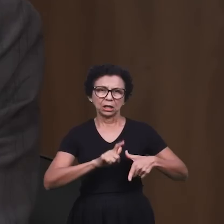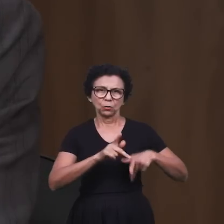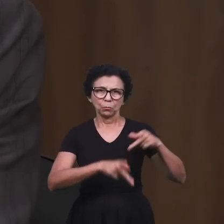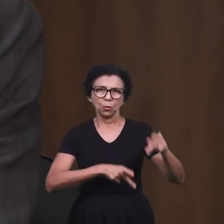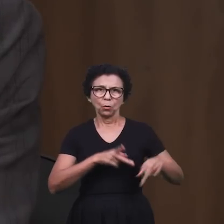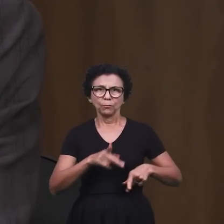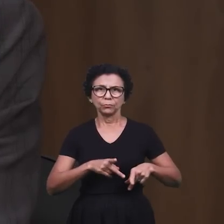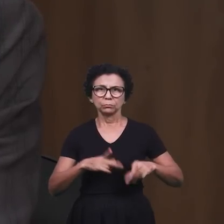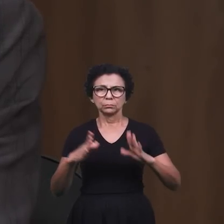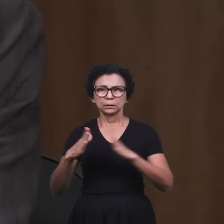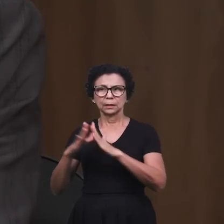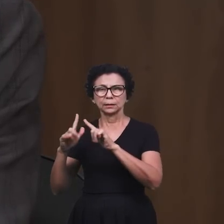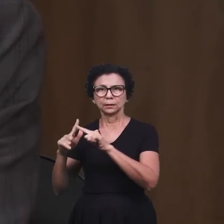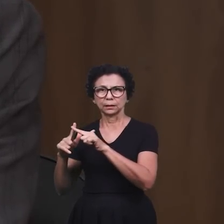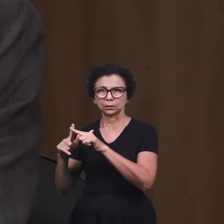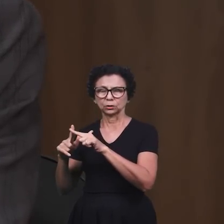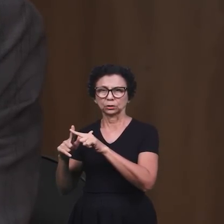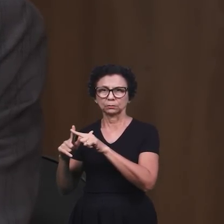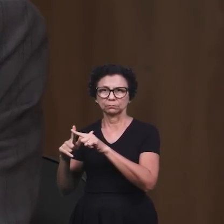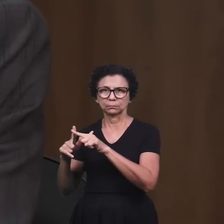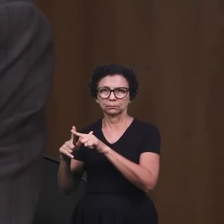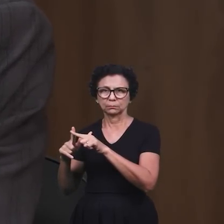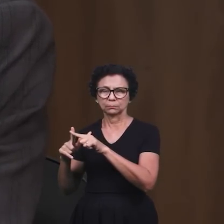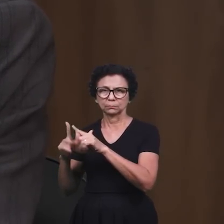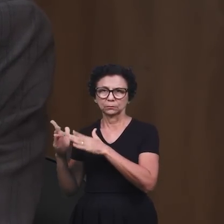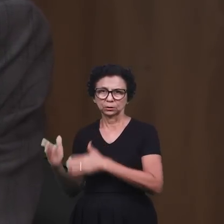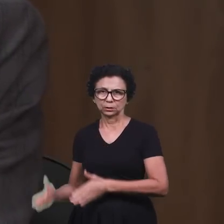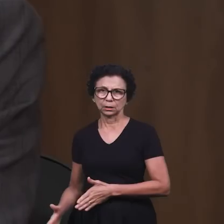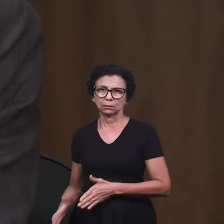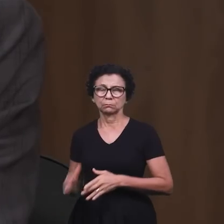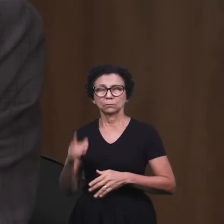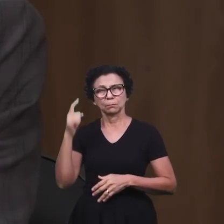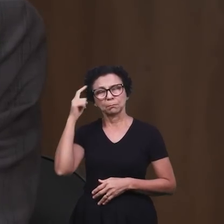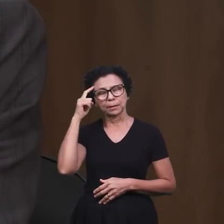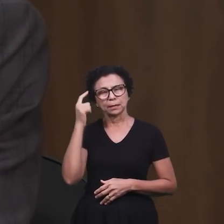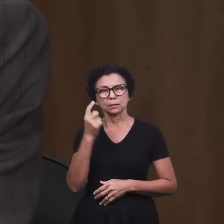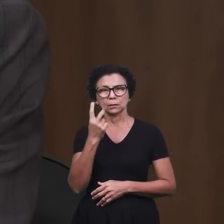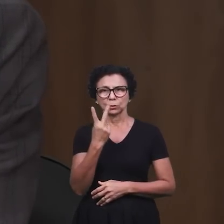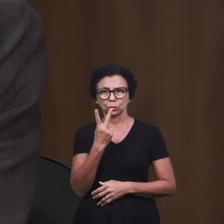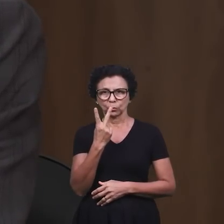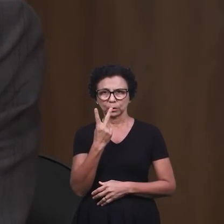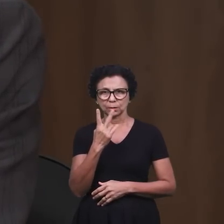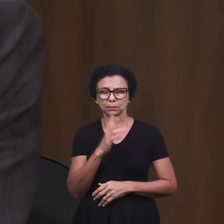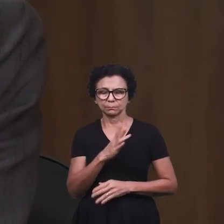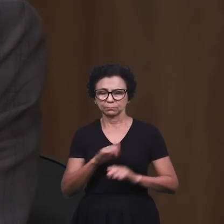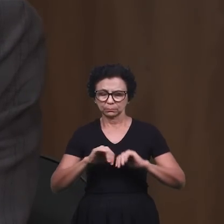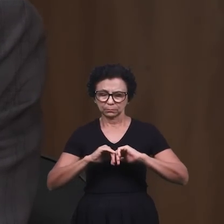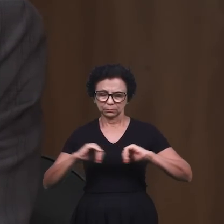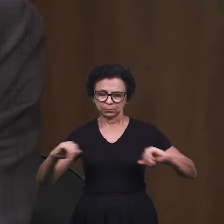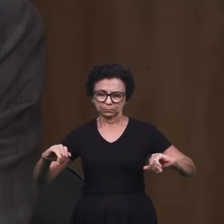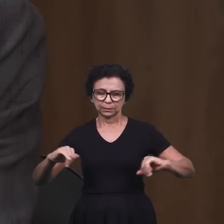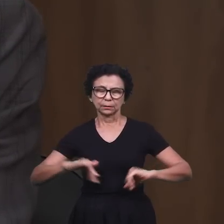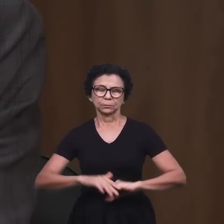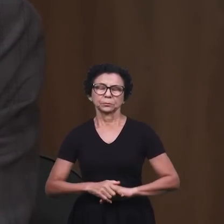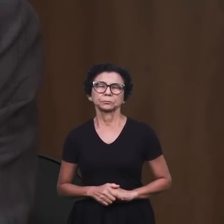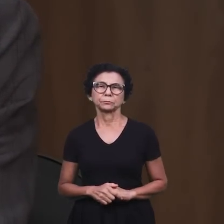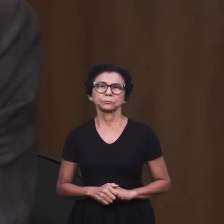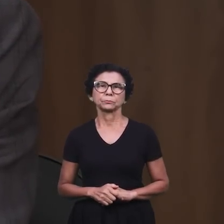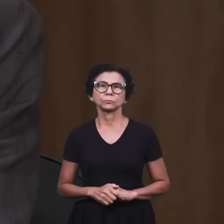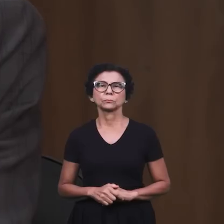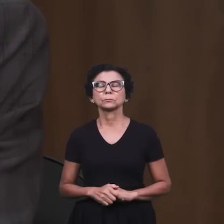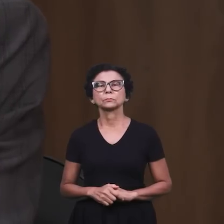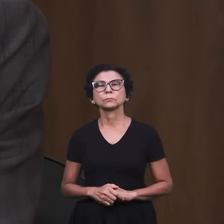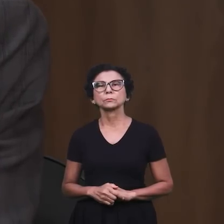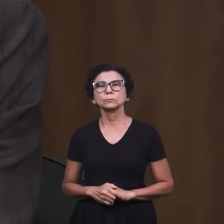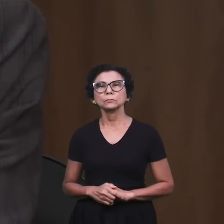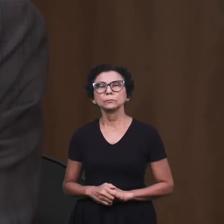né? Acredito que há dois povos, Israel e igreja, esses dois povos separados. Agora,